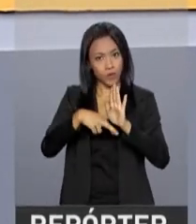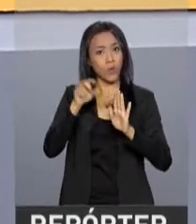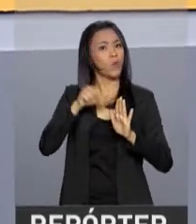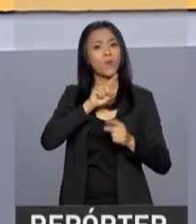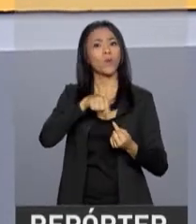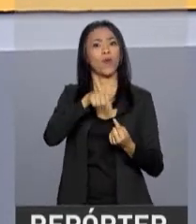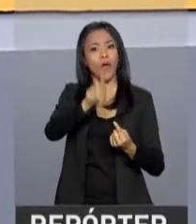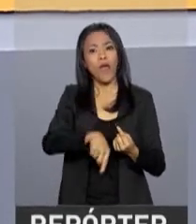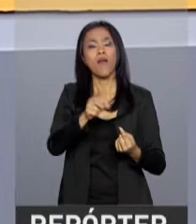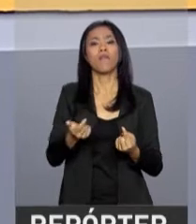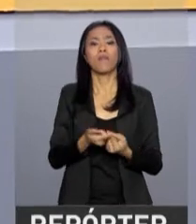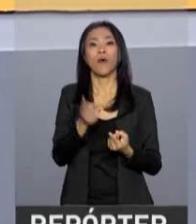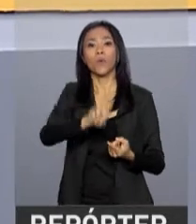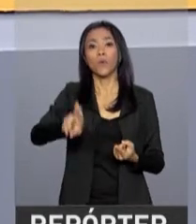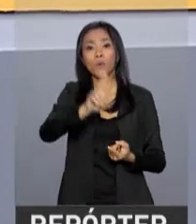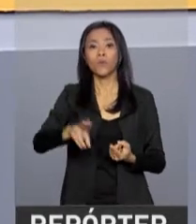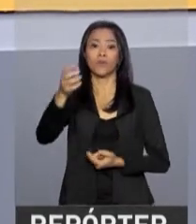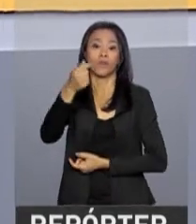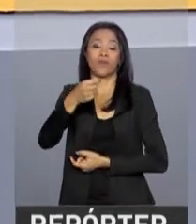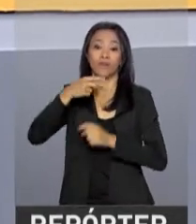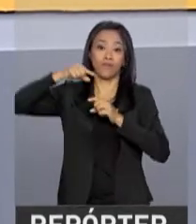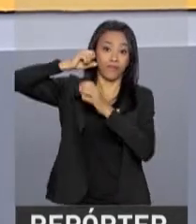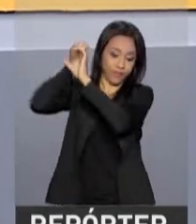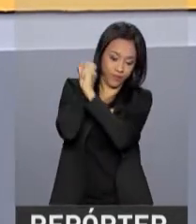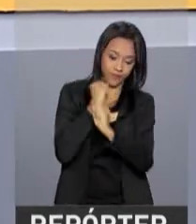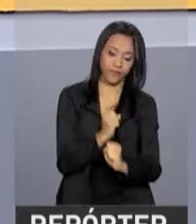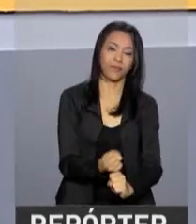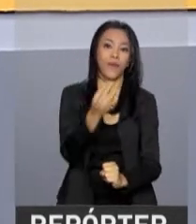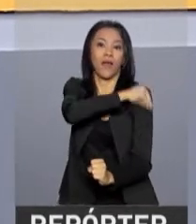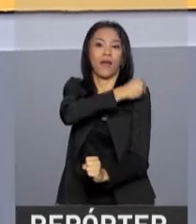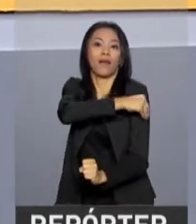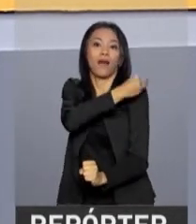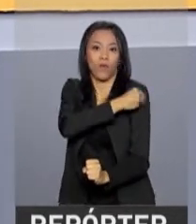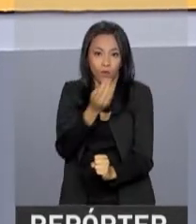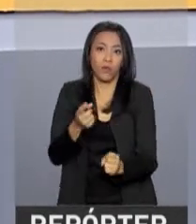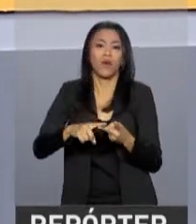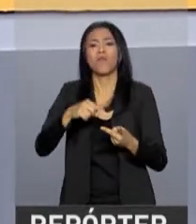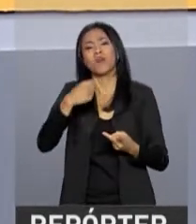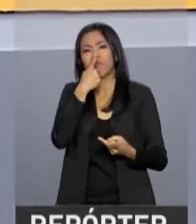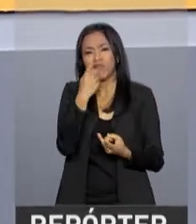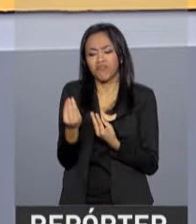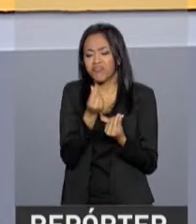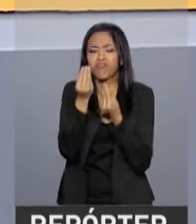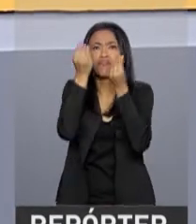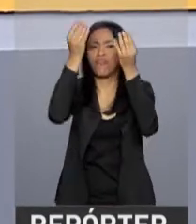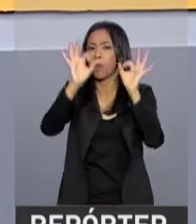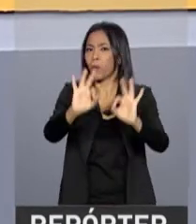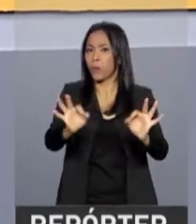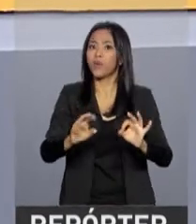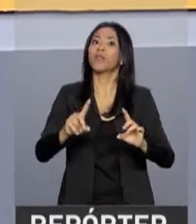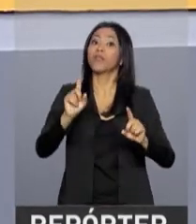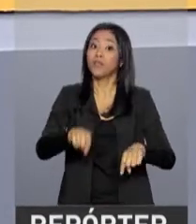de combustíveis renováveis como o etanol da cana entre os resultados esperados estão menos poluição do meio ambiente ea geração